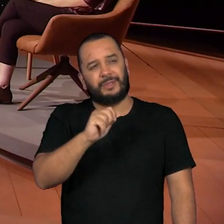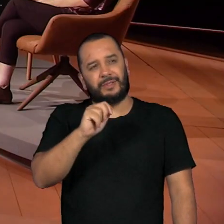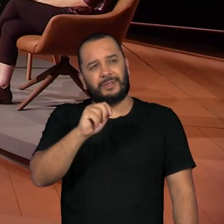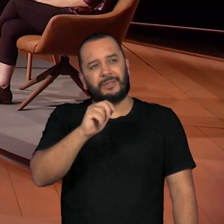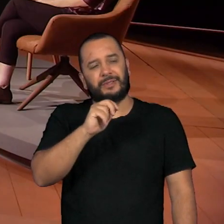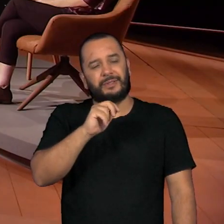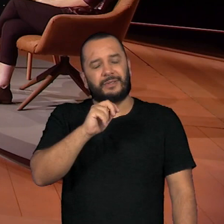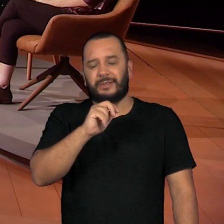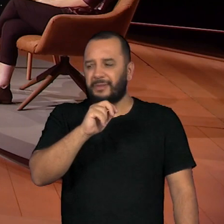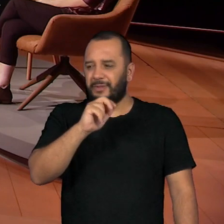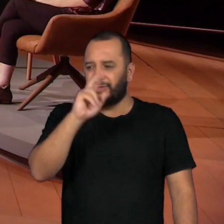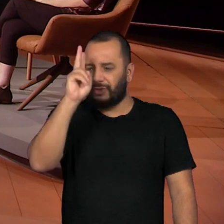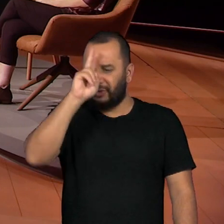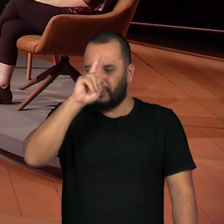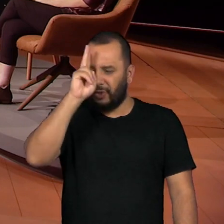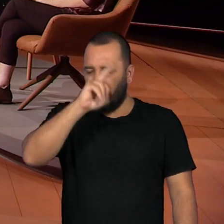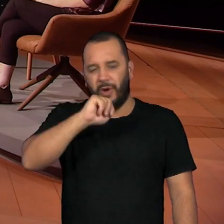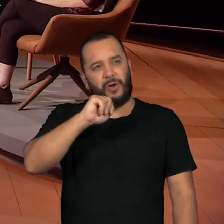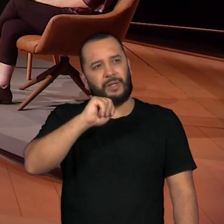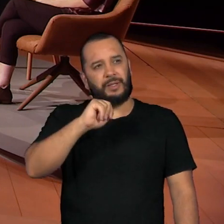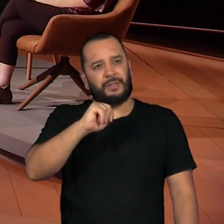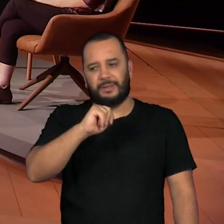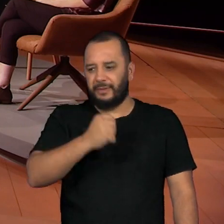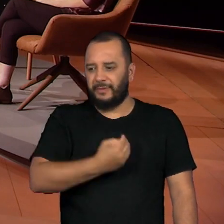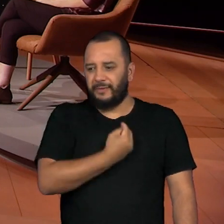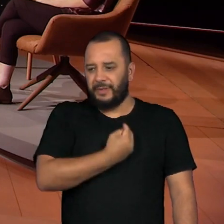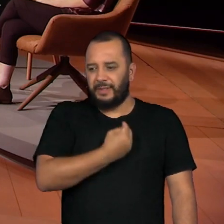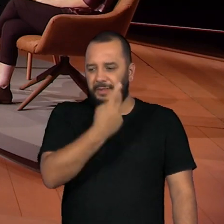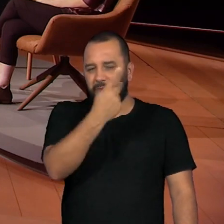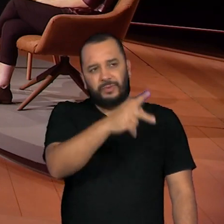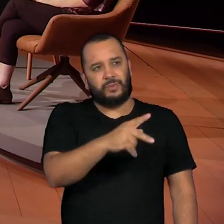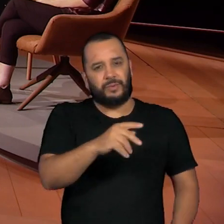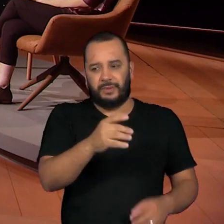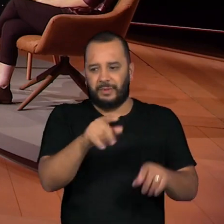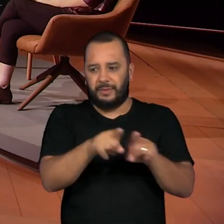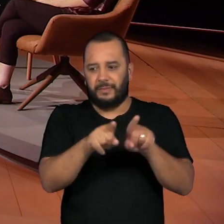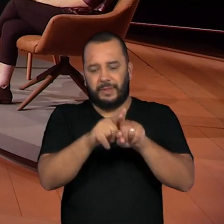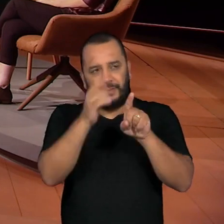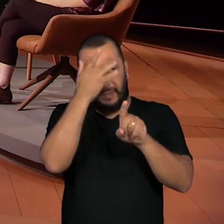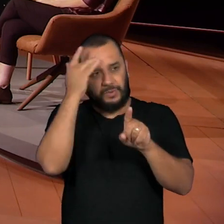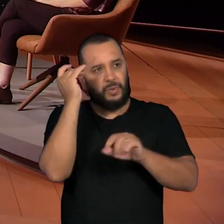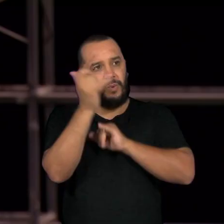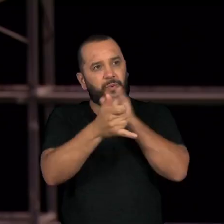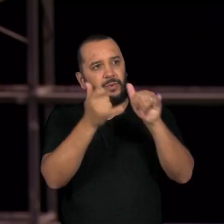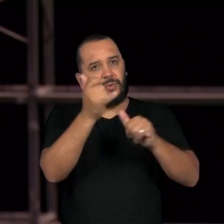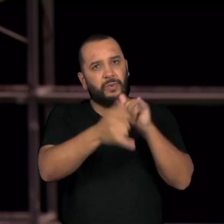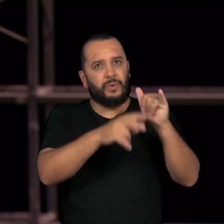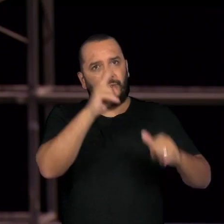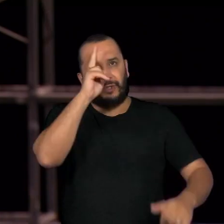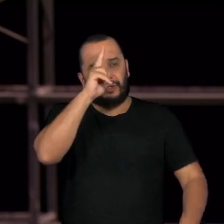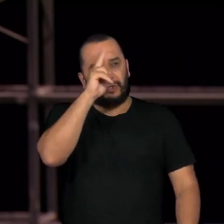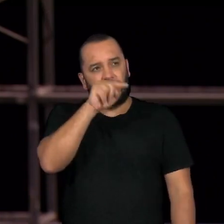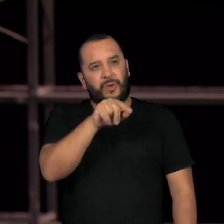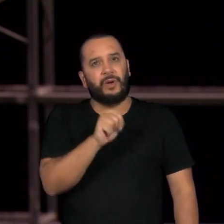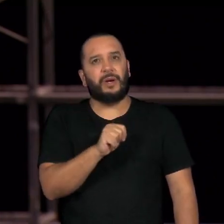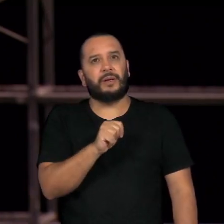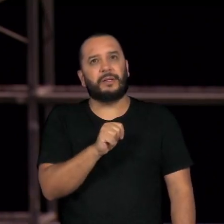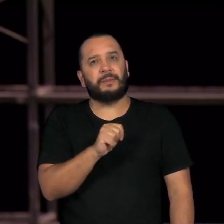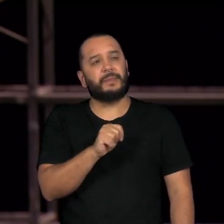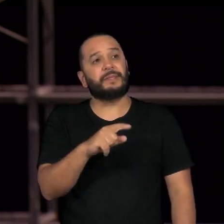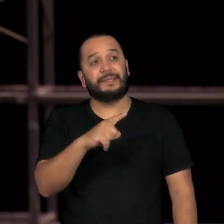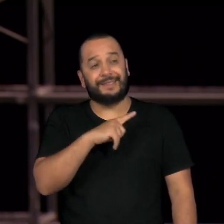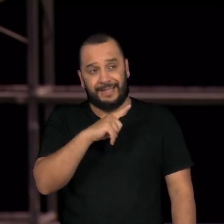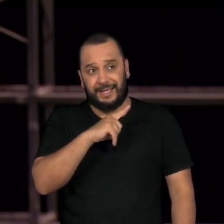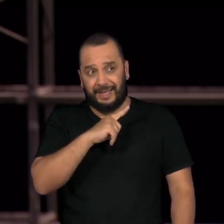cotidiano, o teu, de pessoas que te contaram histórias, Mas o quanto tem de